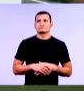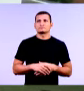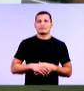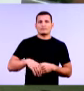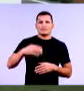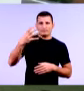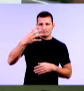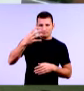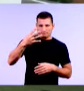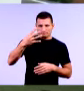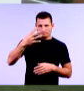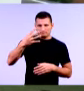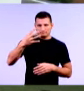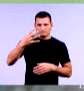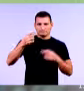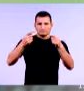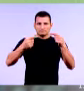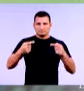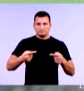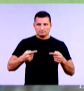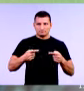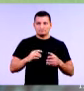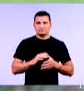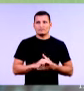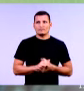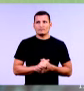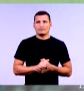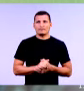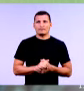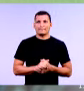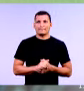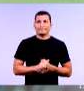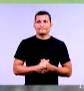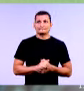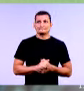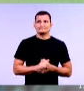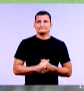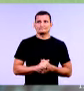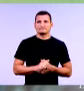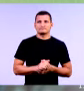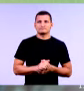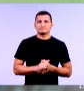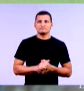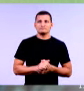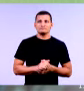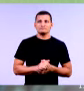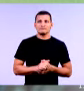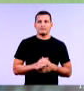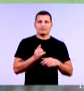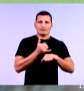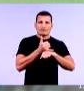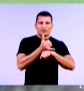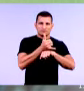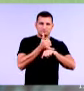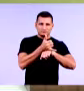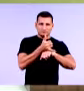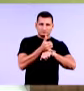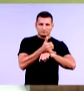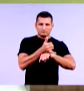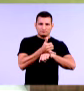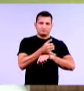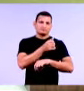quarta questão, professor. Exatamente. Vamos lá. Olha só. Nós temos aqui que lá de Cerejeiras, a pessoa,